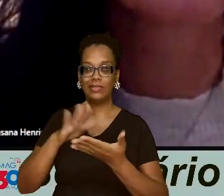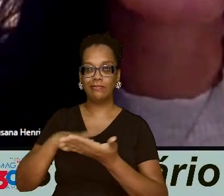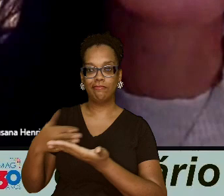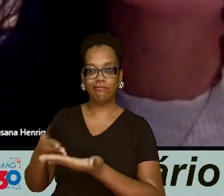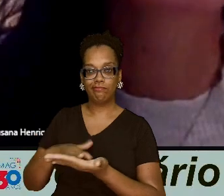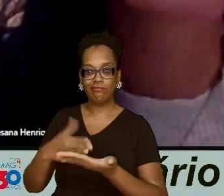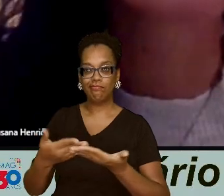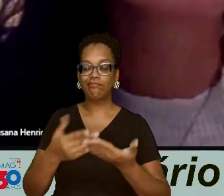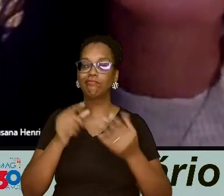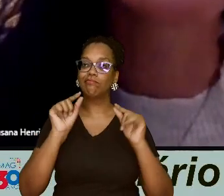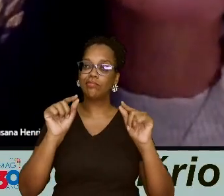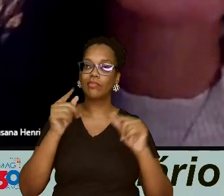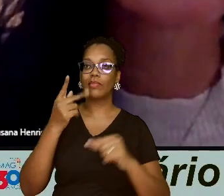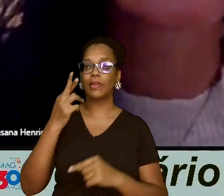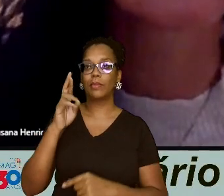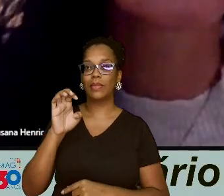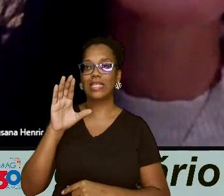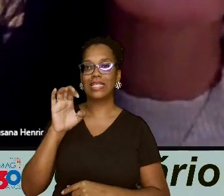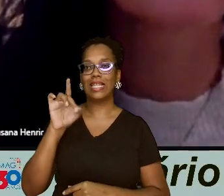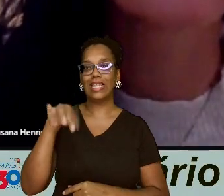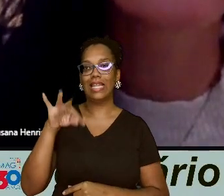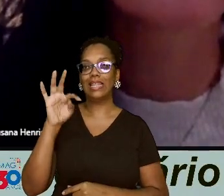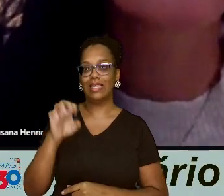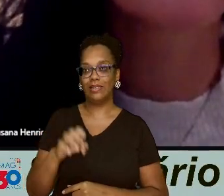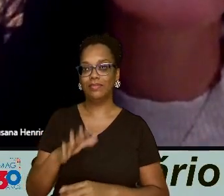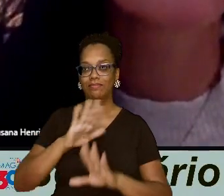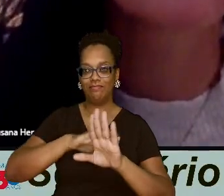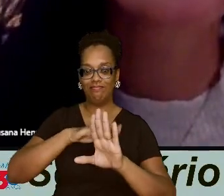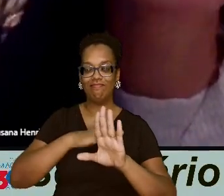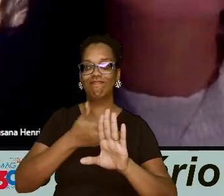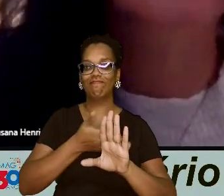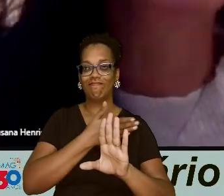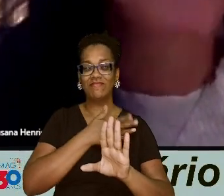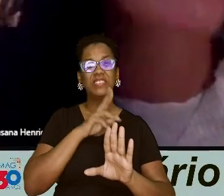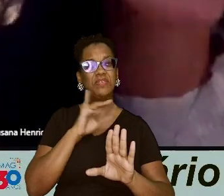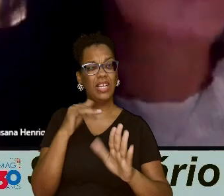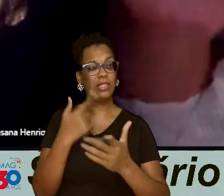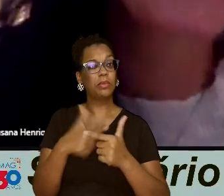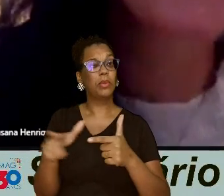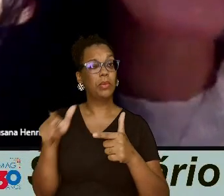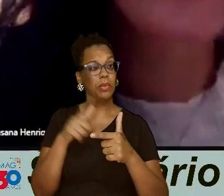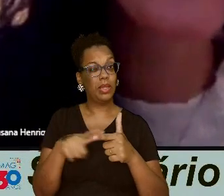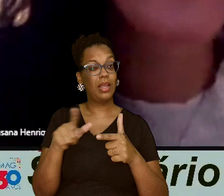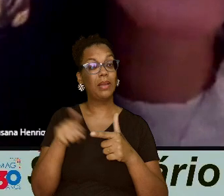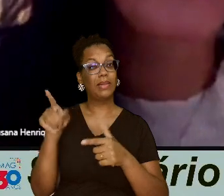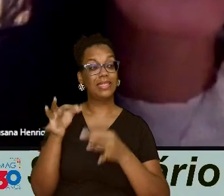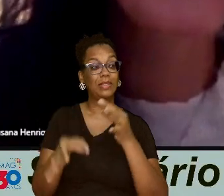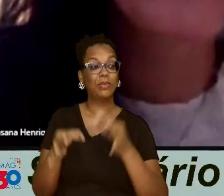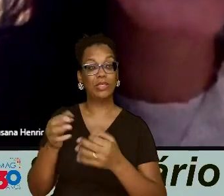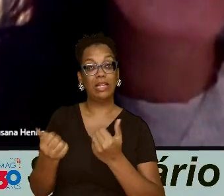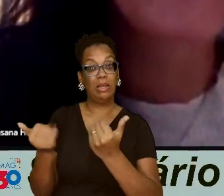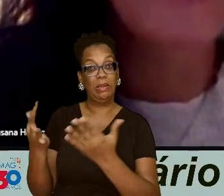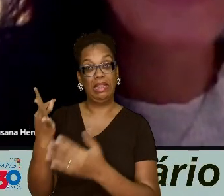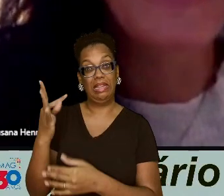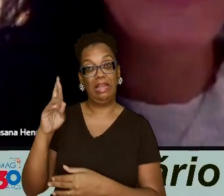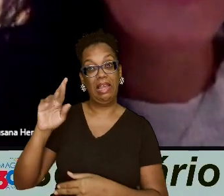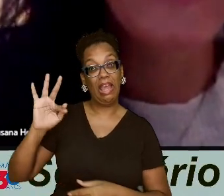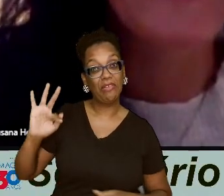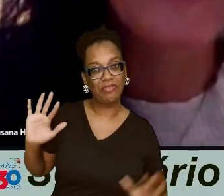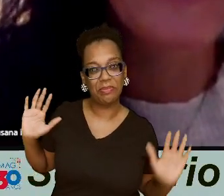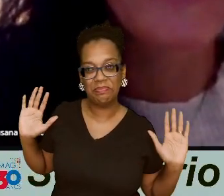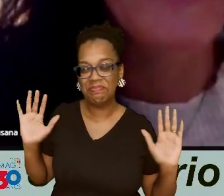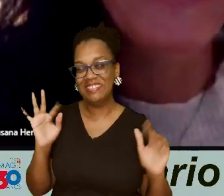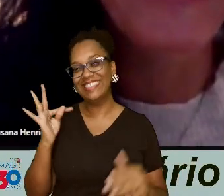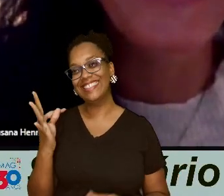o precedente. E vai dar problemas aí agora para o tribunal, né? Para o TRF, o egrégio